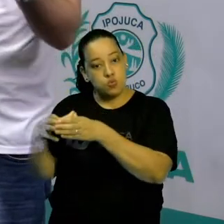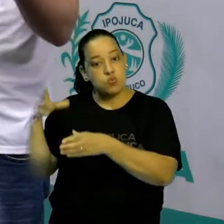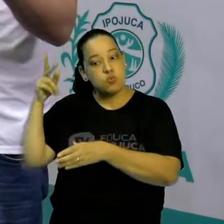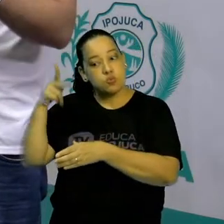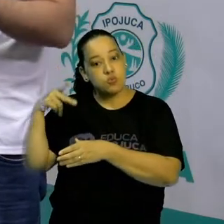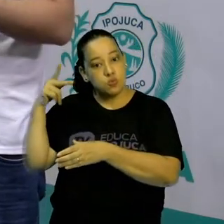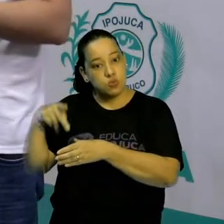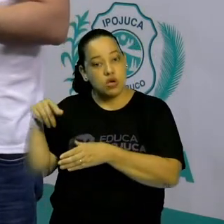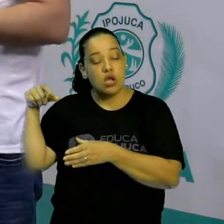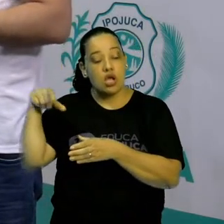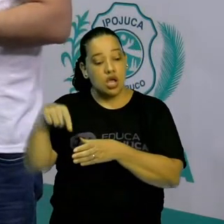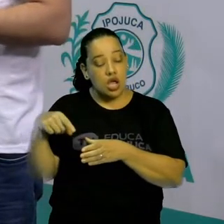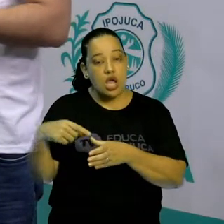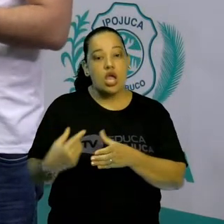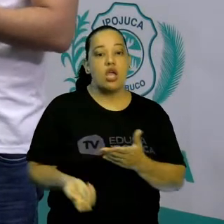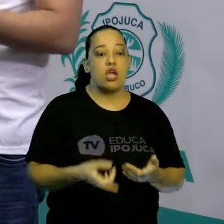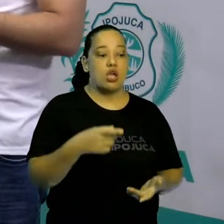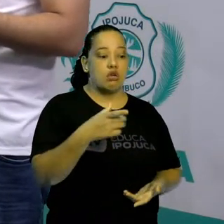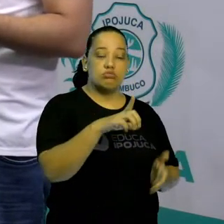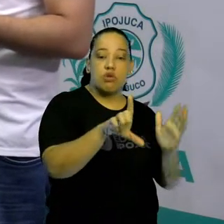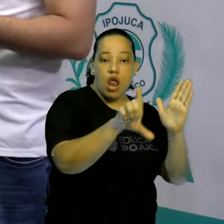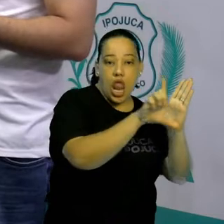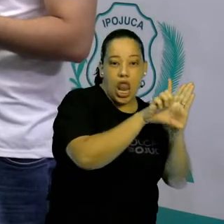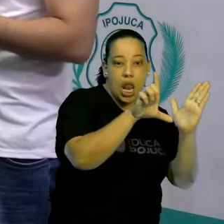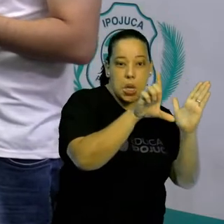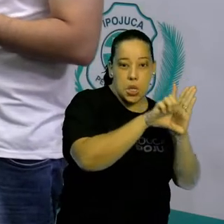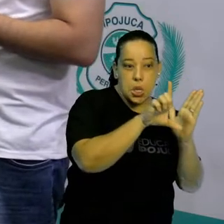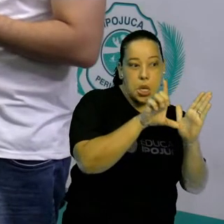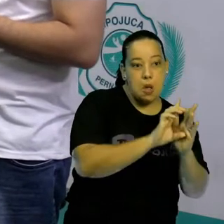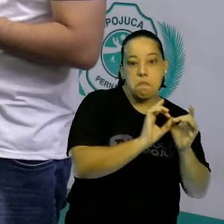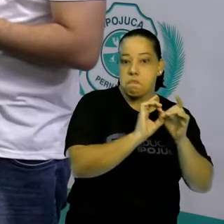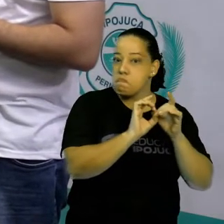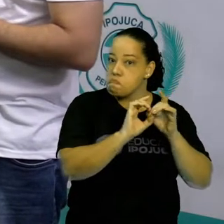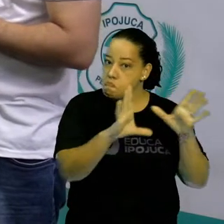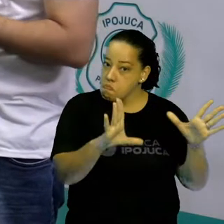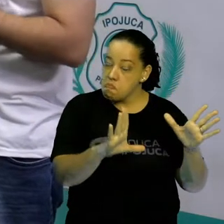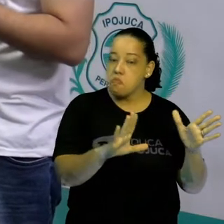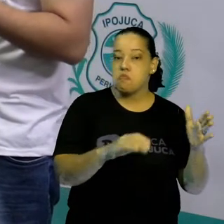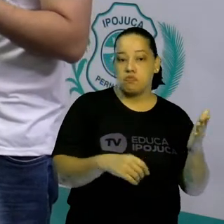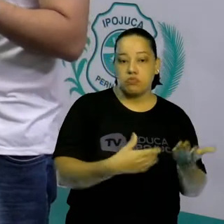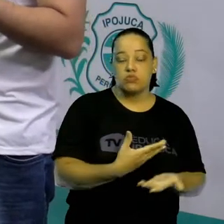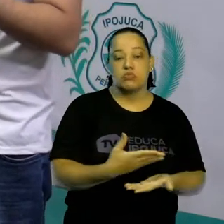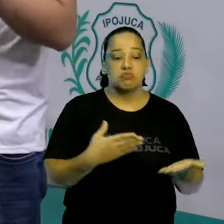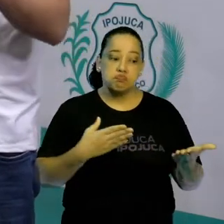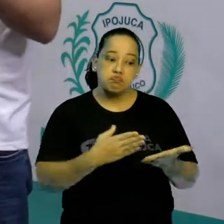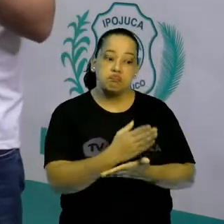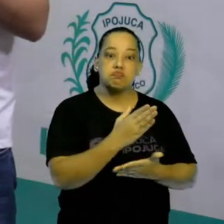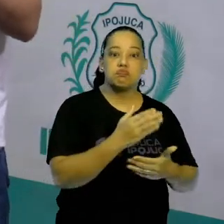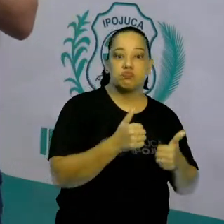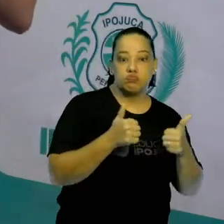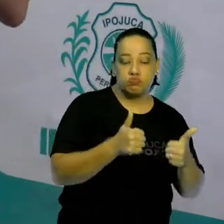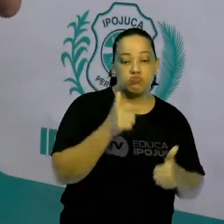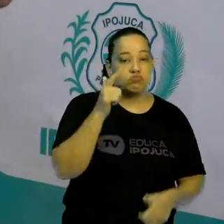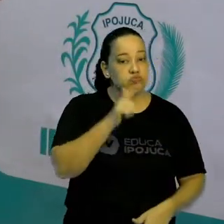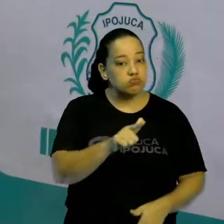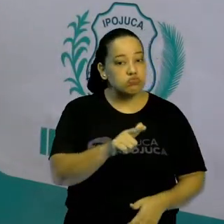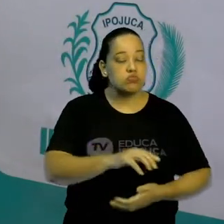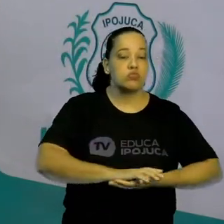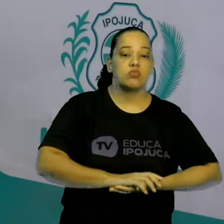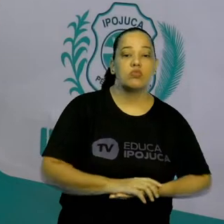para aprovar as leis que eram elaboradas ali pelo monarca, tá certo? Então, o parlamento ele vai passar a